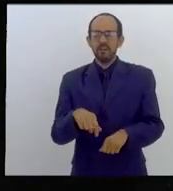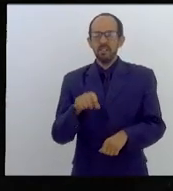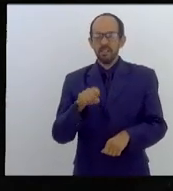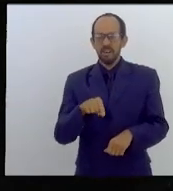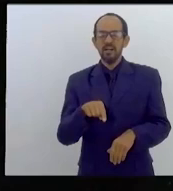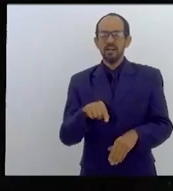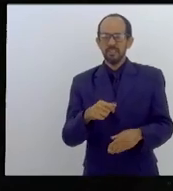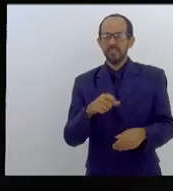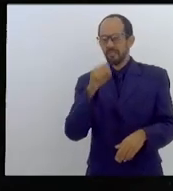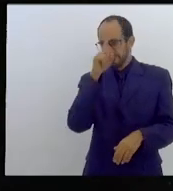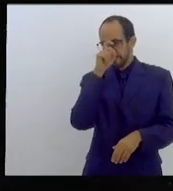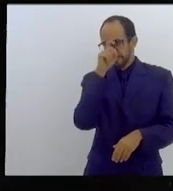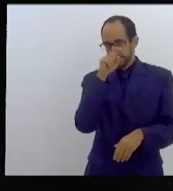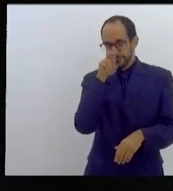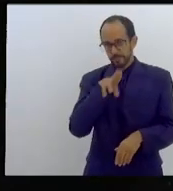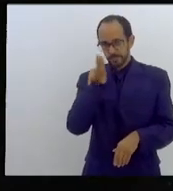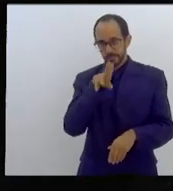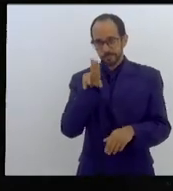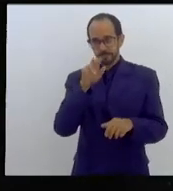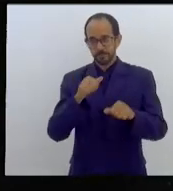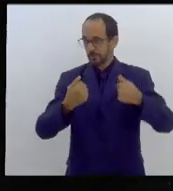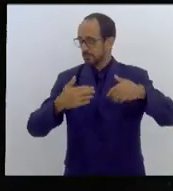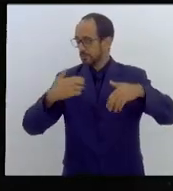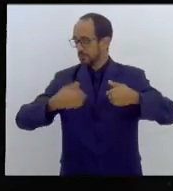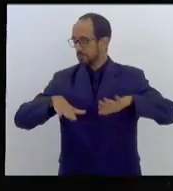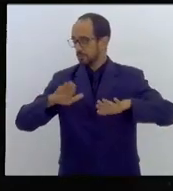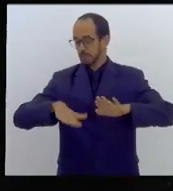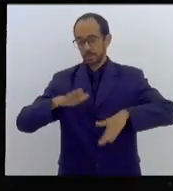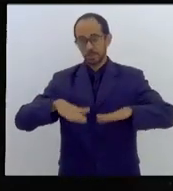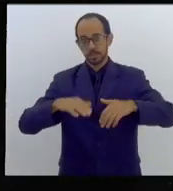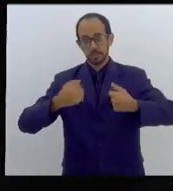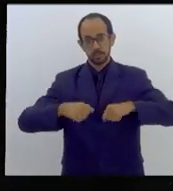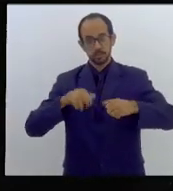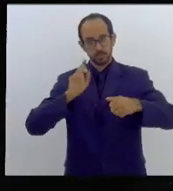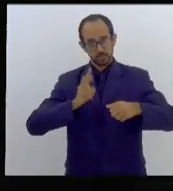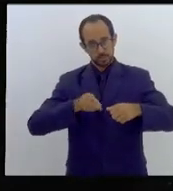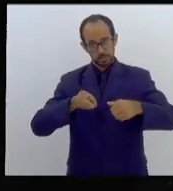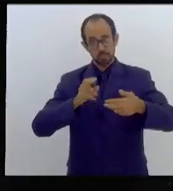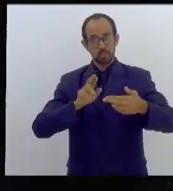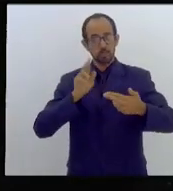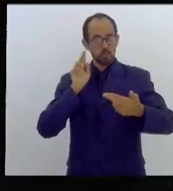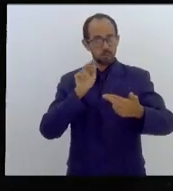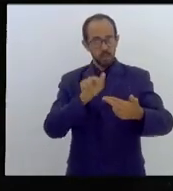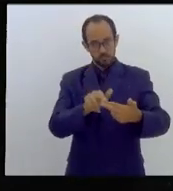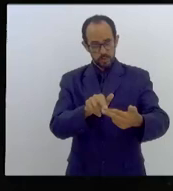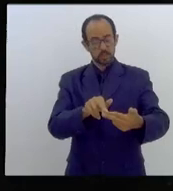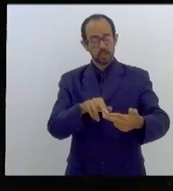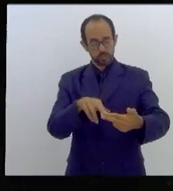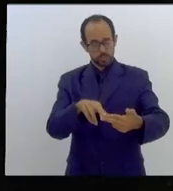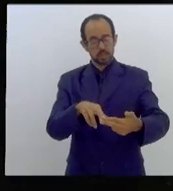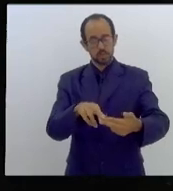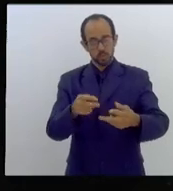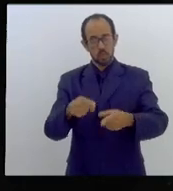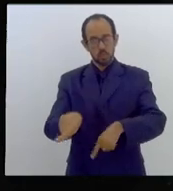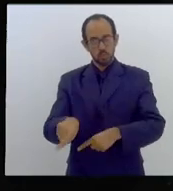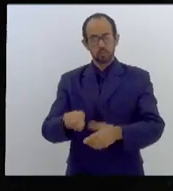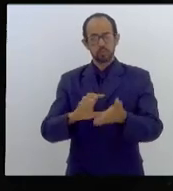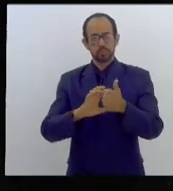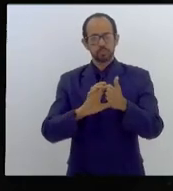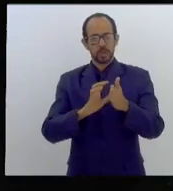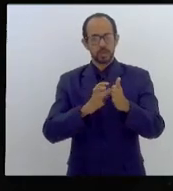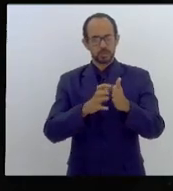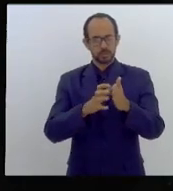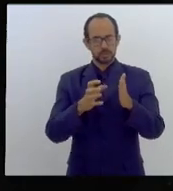universitário, e entendendo que sempre foi uma referência no combate a AIDS. E